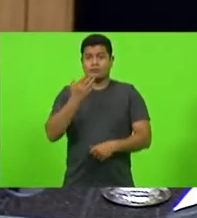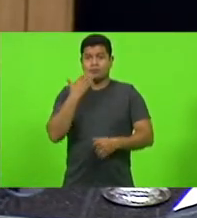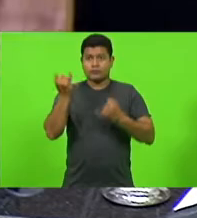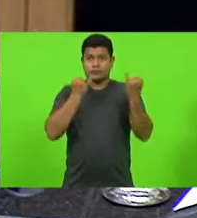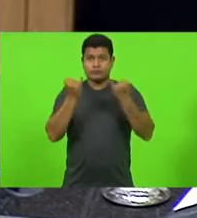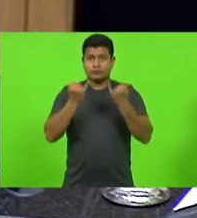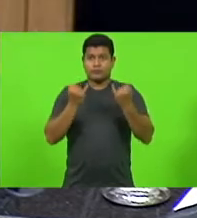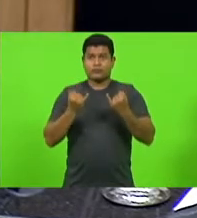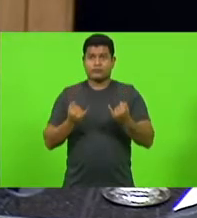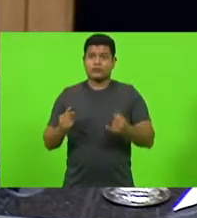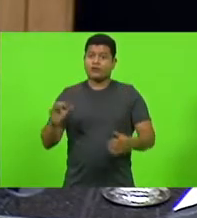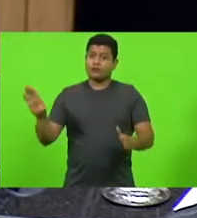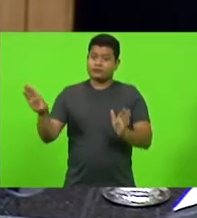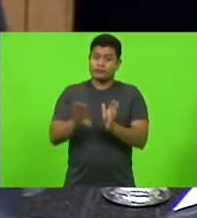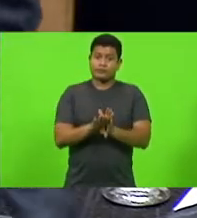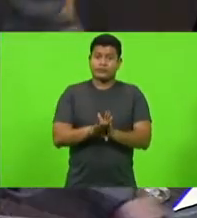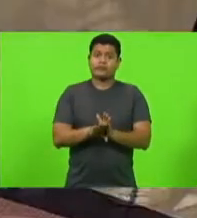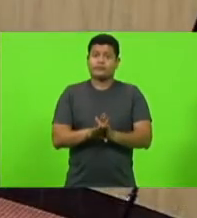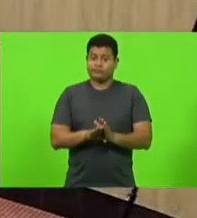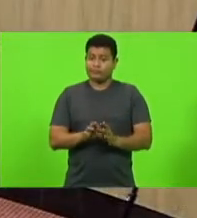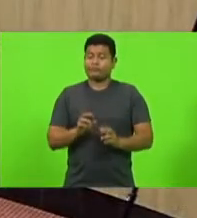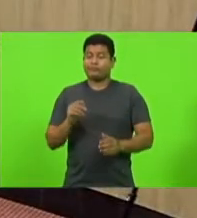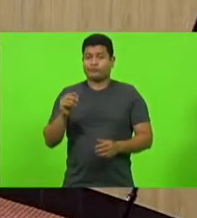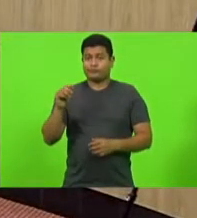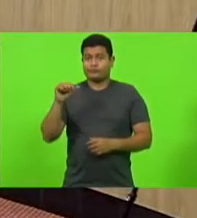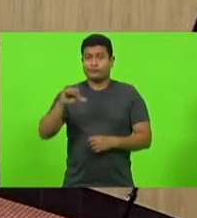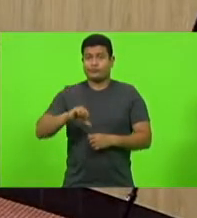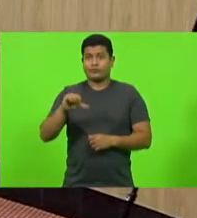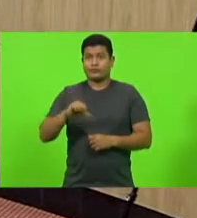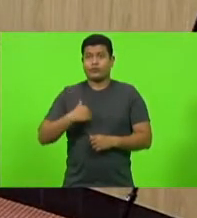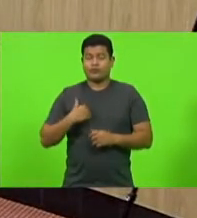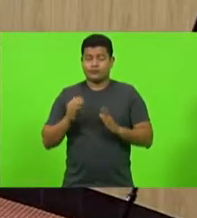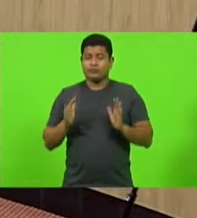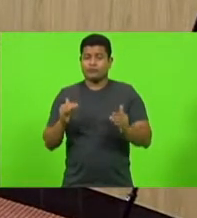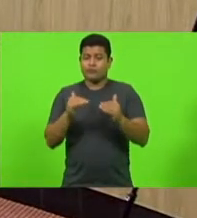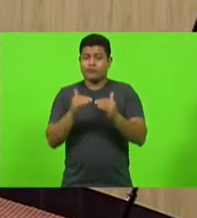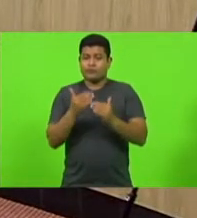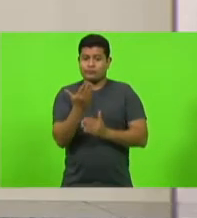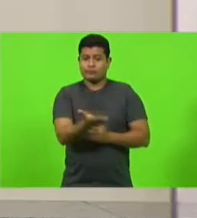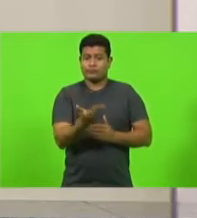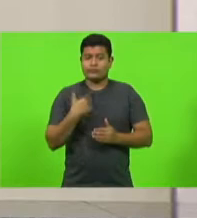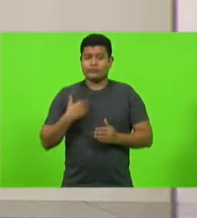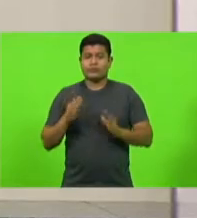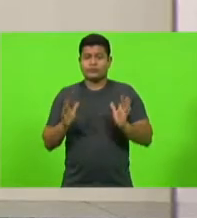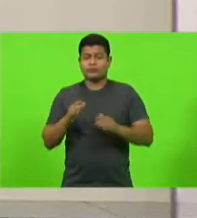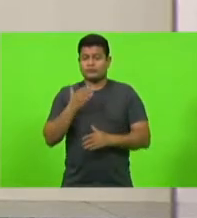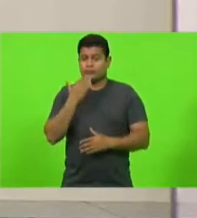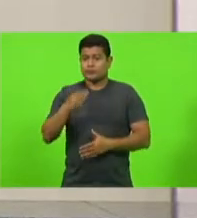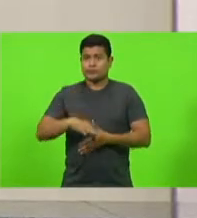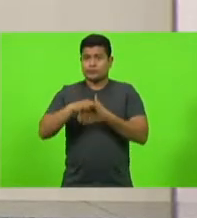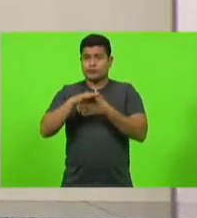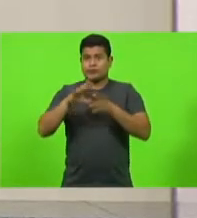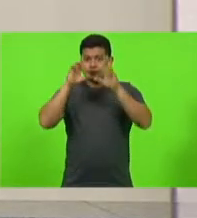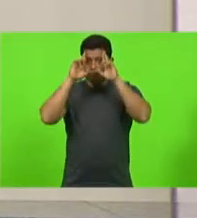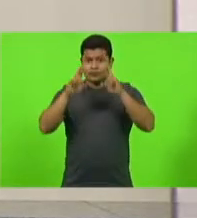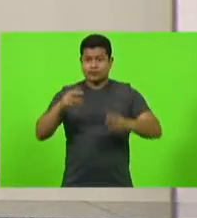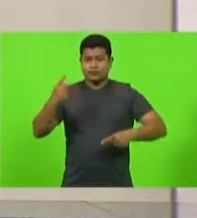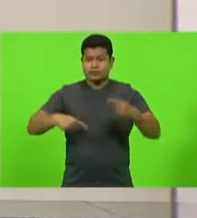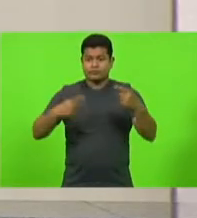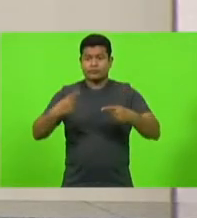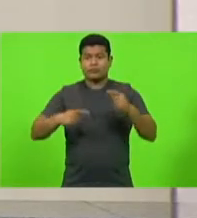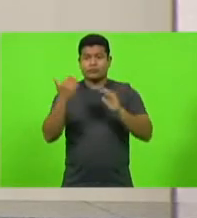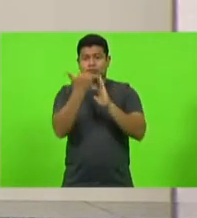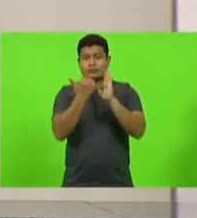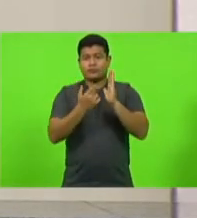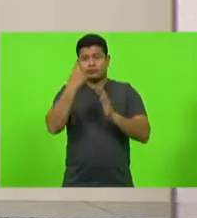vão chegar. Concordo com Vossa Excelência, já fiz um apelo aos senhores líderes para que todos respeitassem o horário da deliberação da ordem do